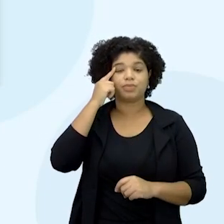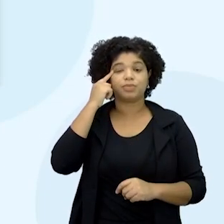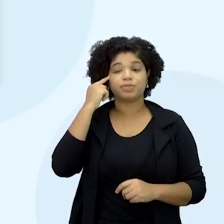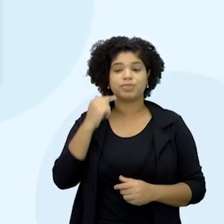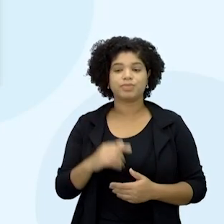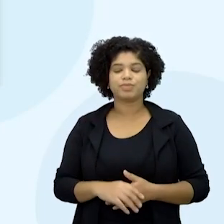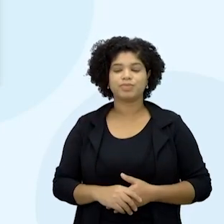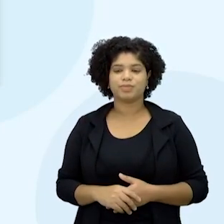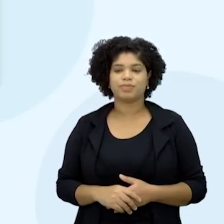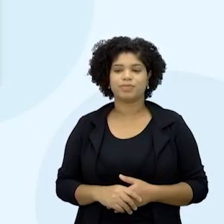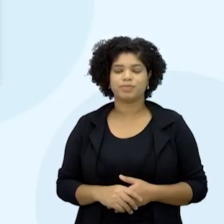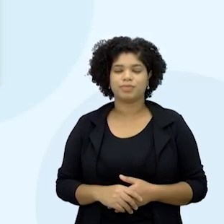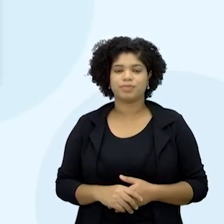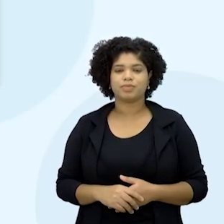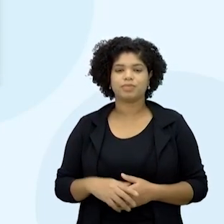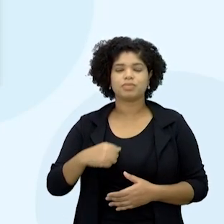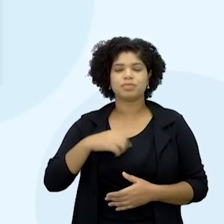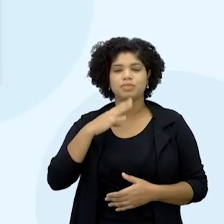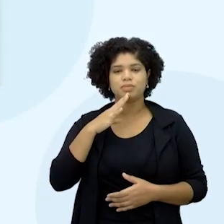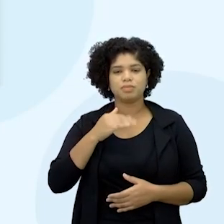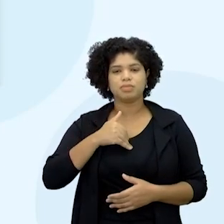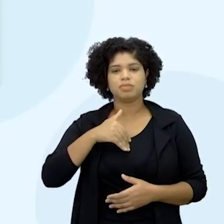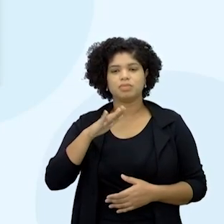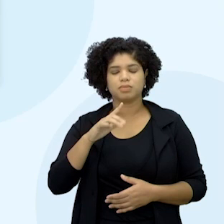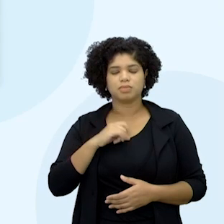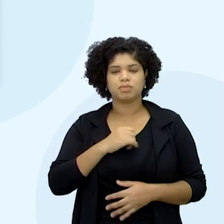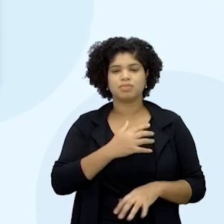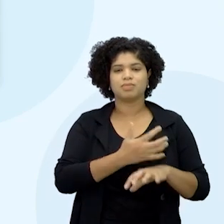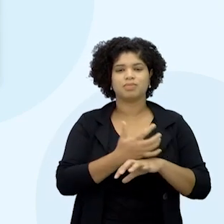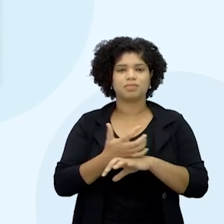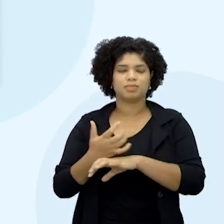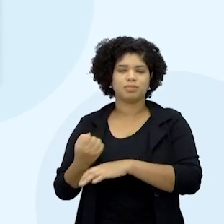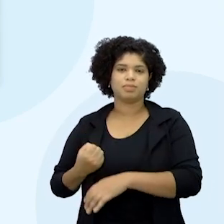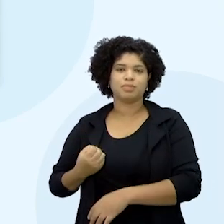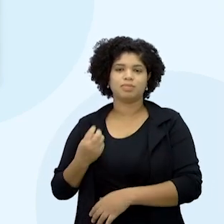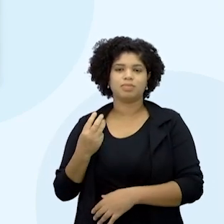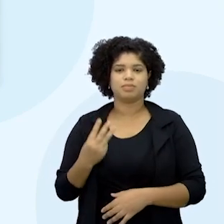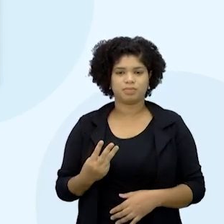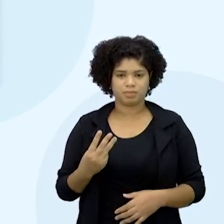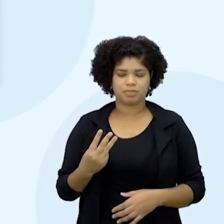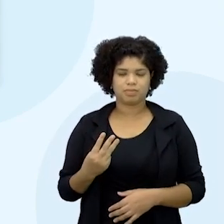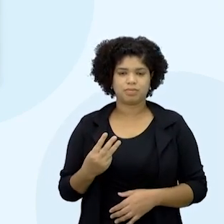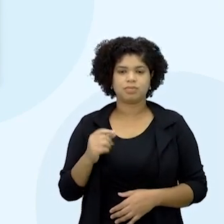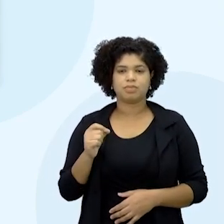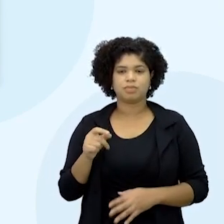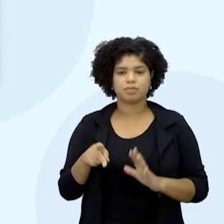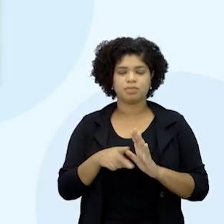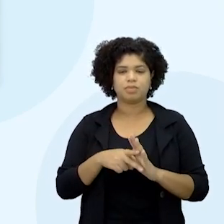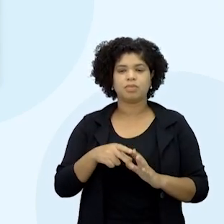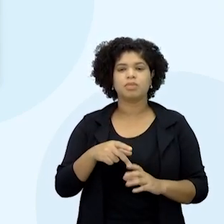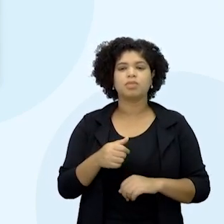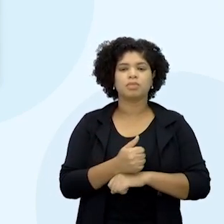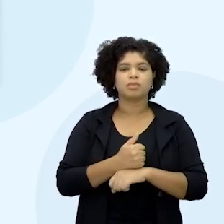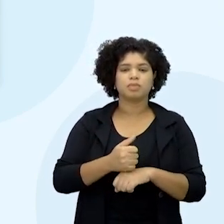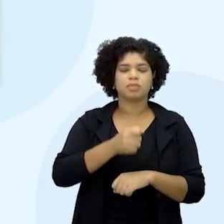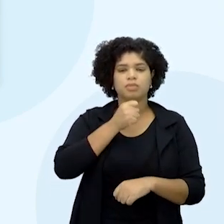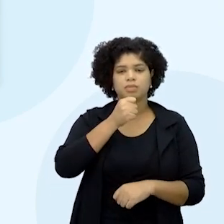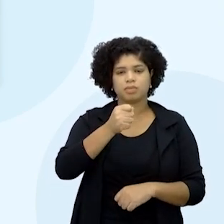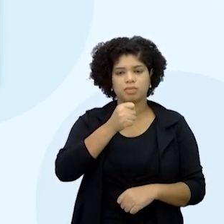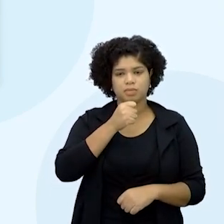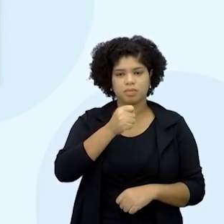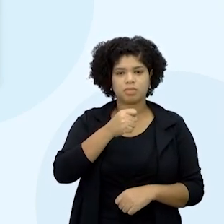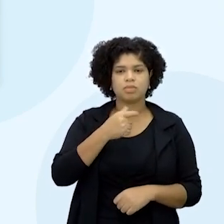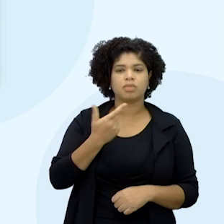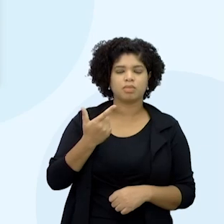nós conhecemos mais um pouco do nosso componente 3, nós debatemos sobre os